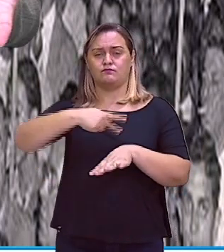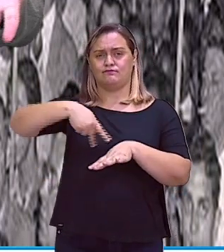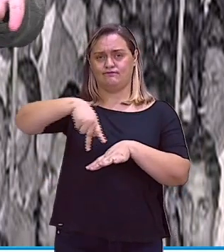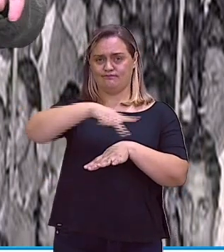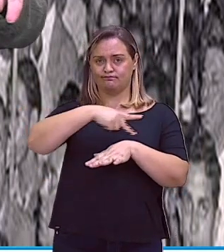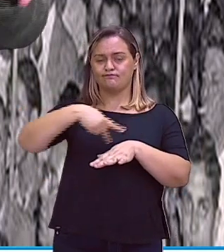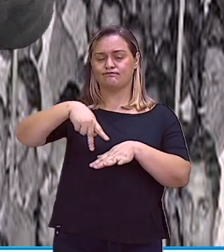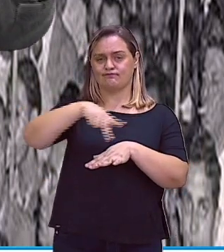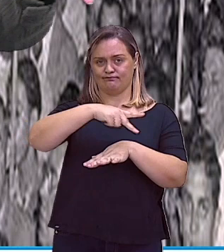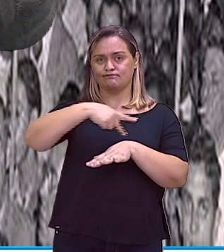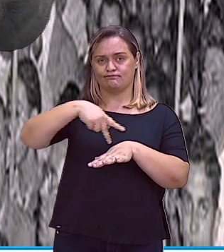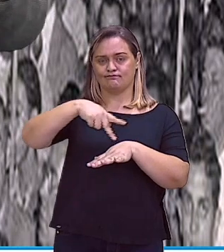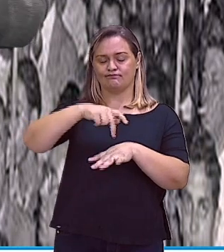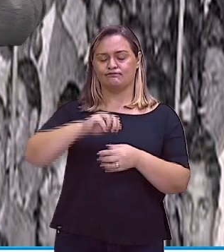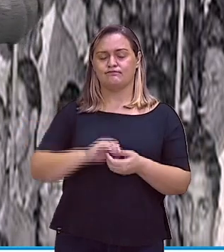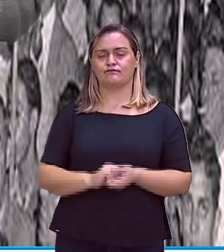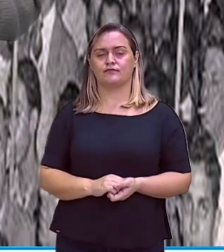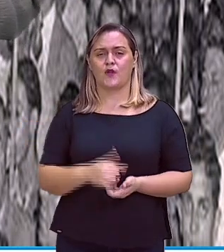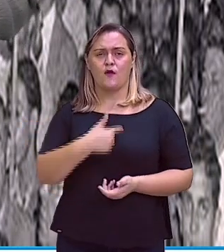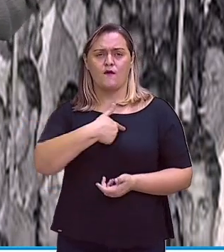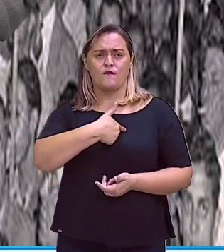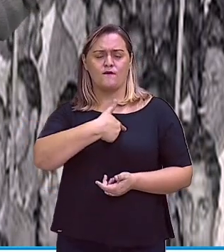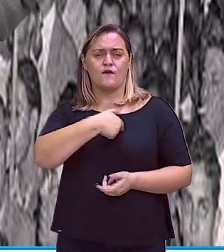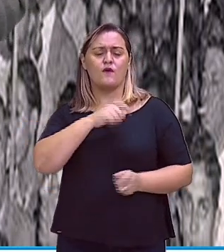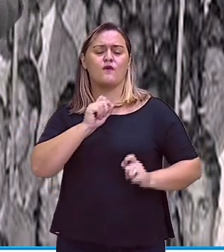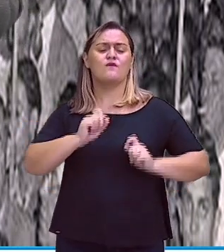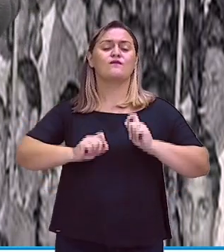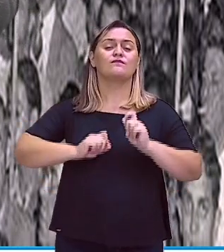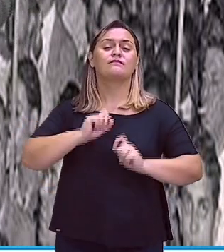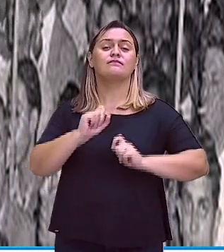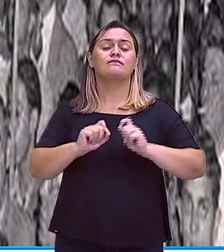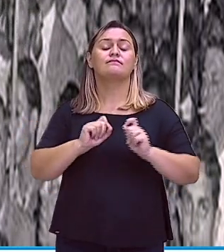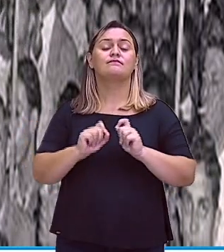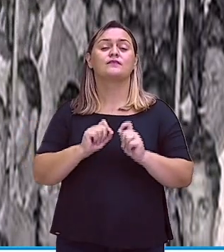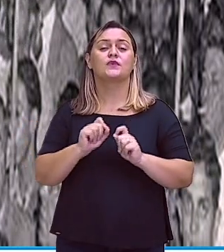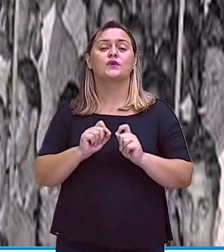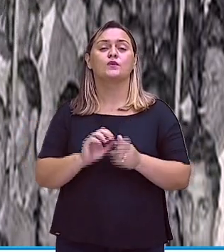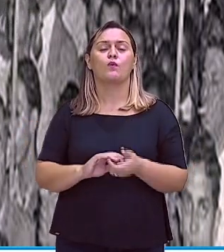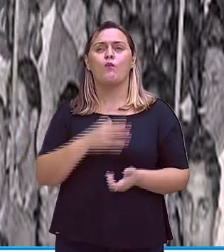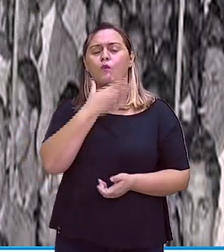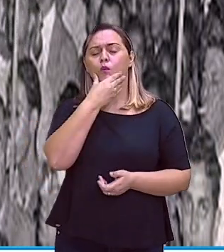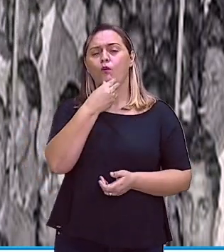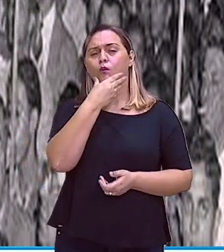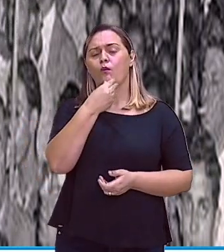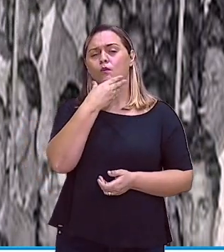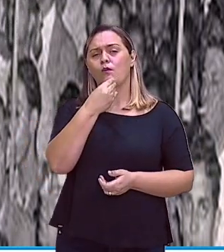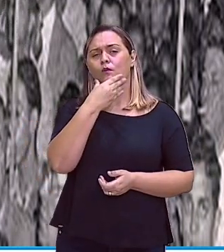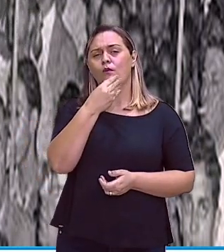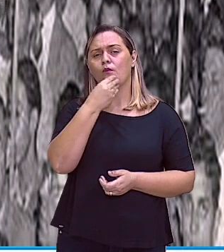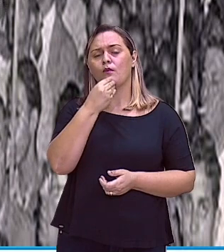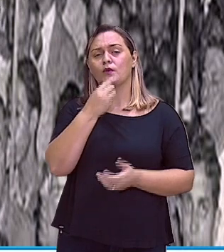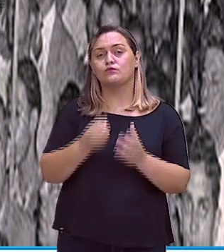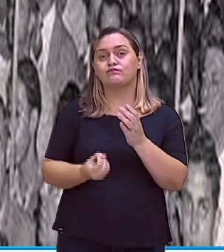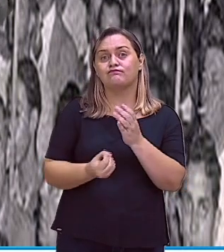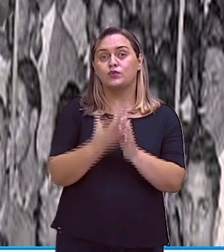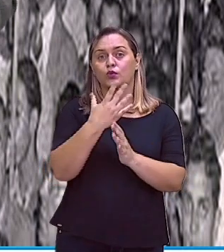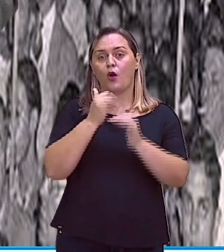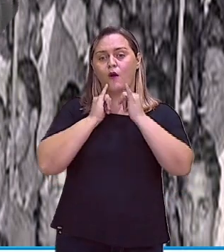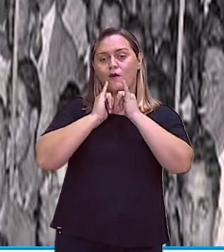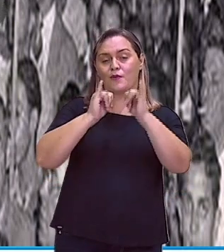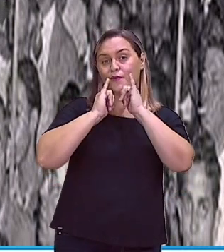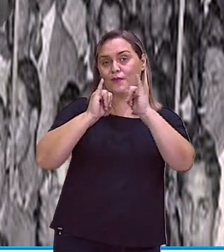podemos considerar que Vargas foi o precursor do da propaganda